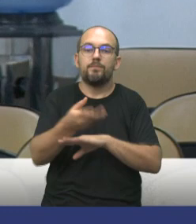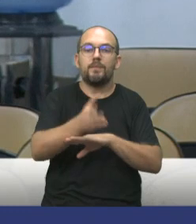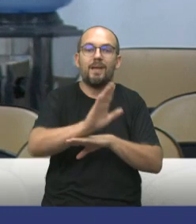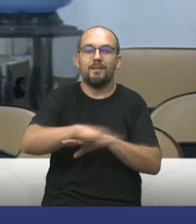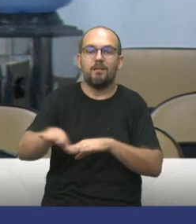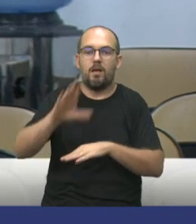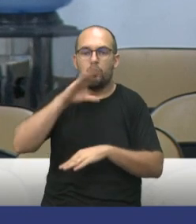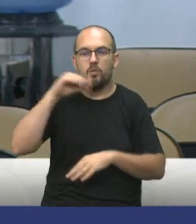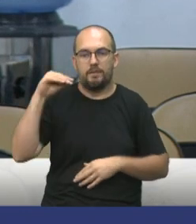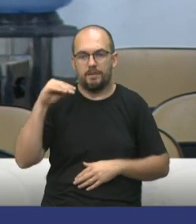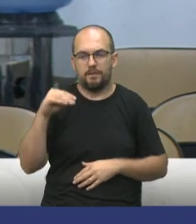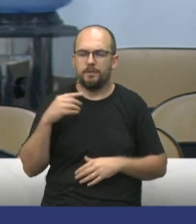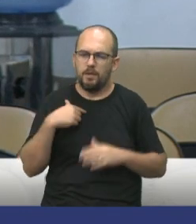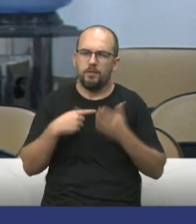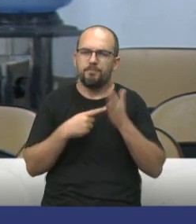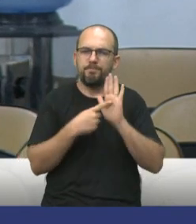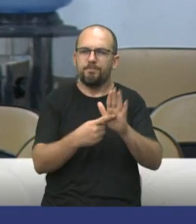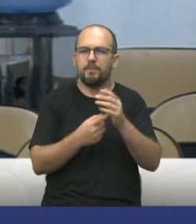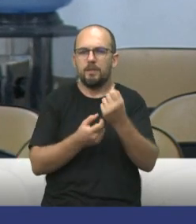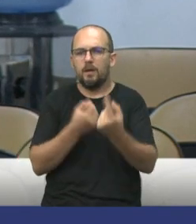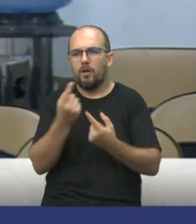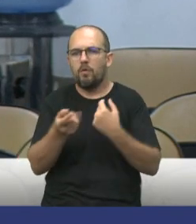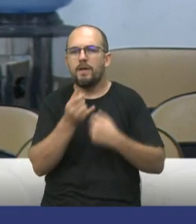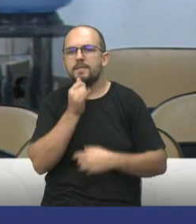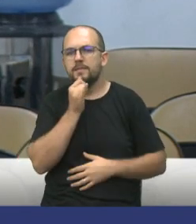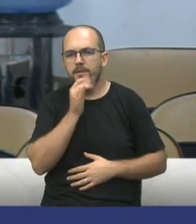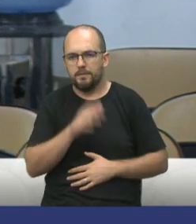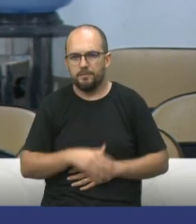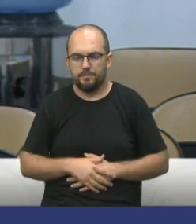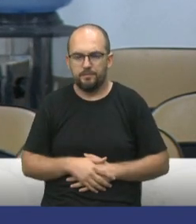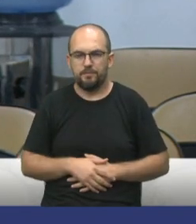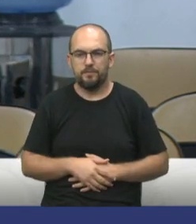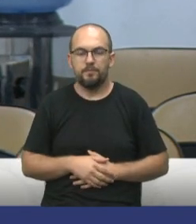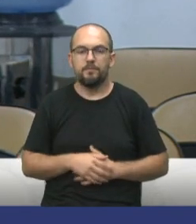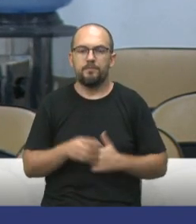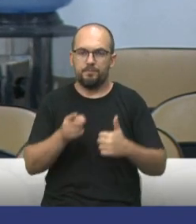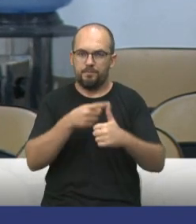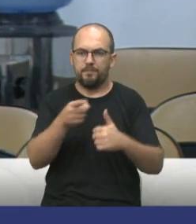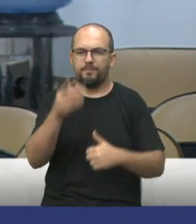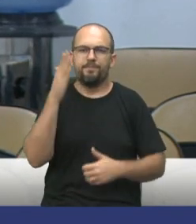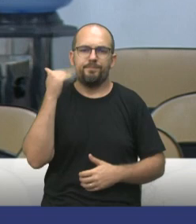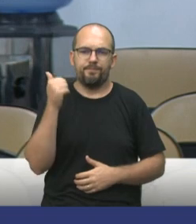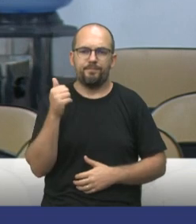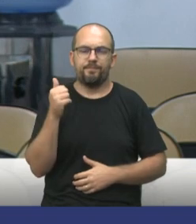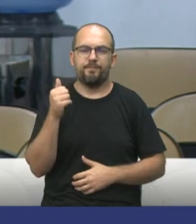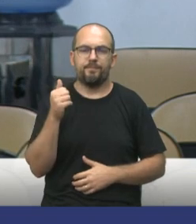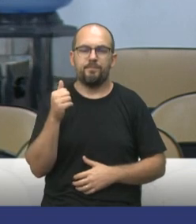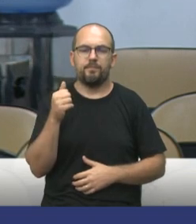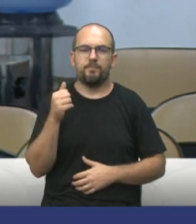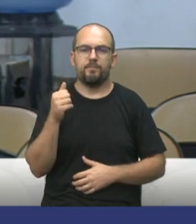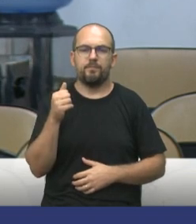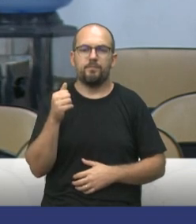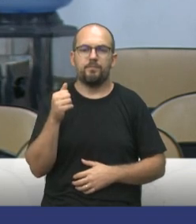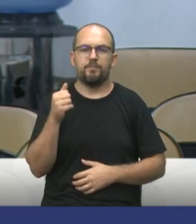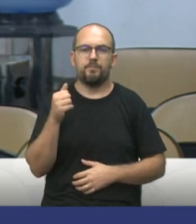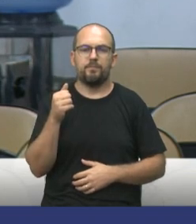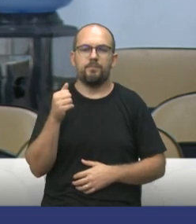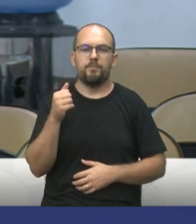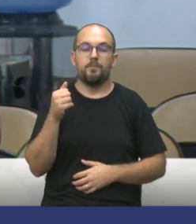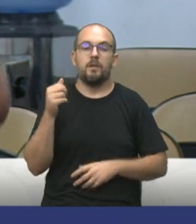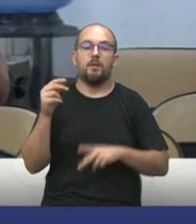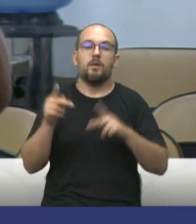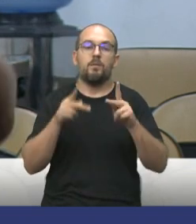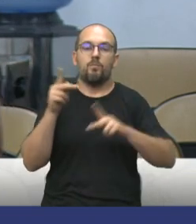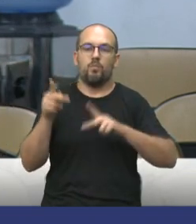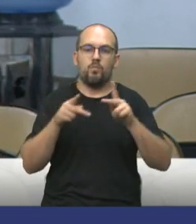da nossa cidade. Então, eu vou elencar algumas aqui. Primeiramente, o senhor sabe que o público, a população,